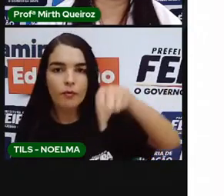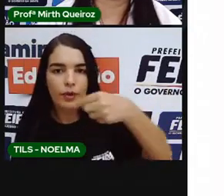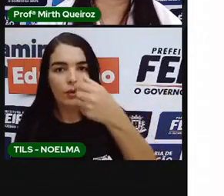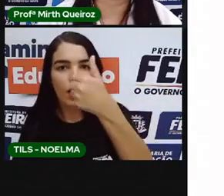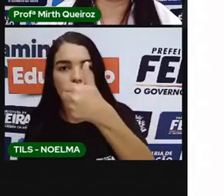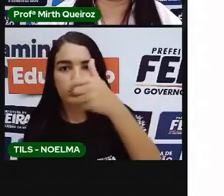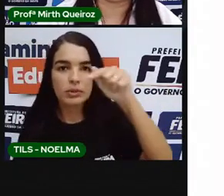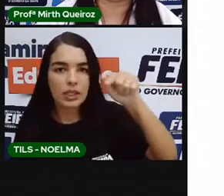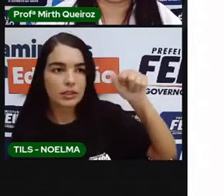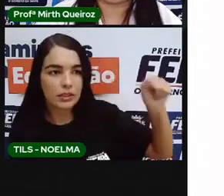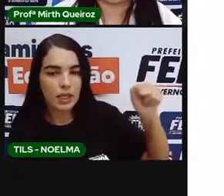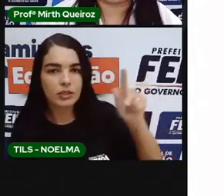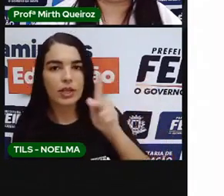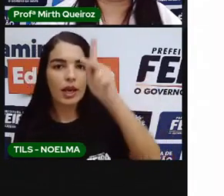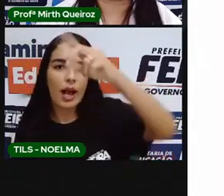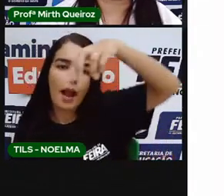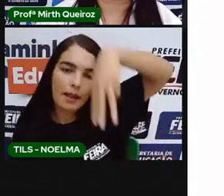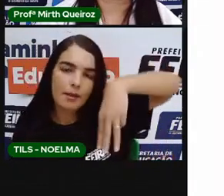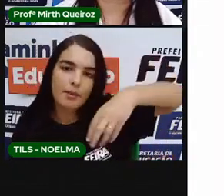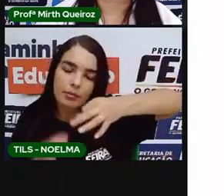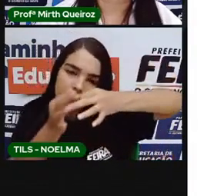1.561.177 quilômetros quadrados.